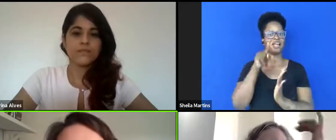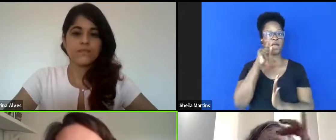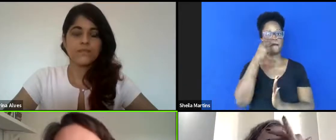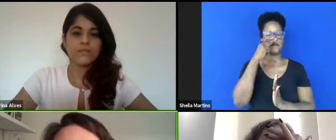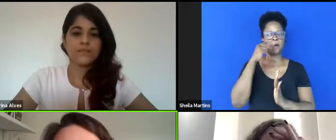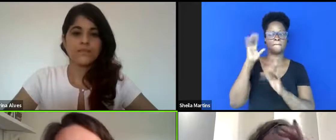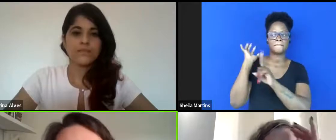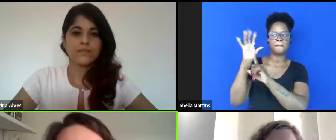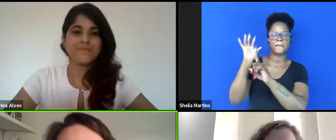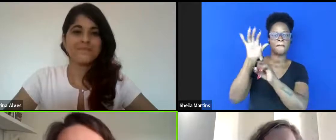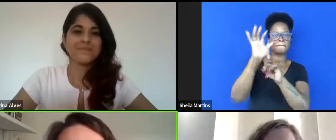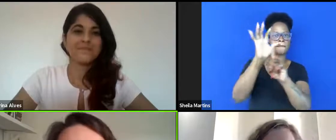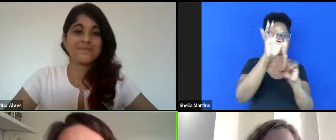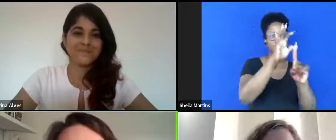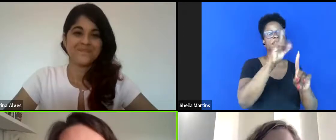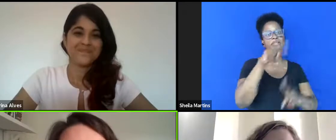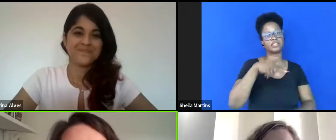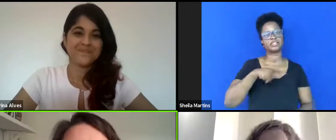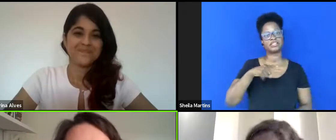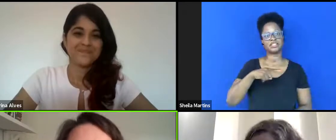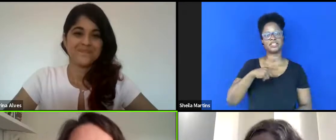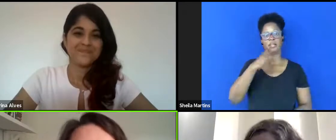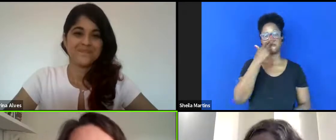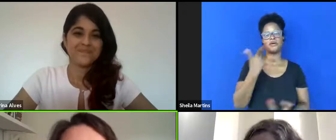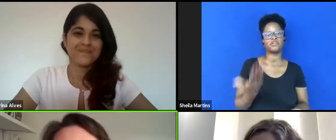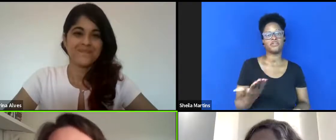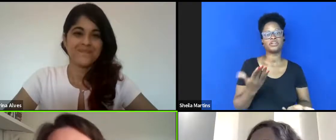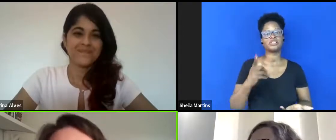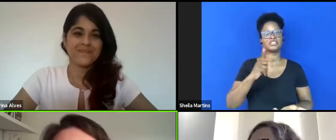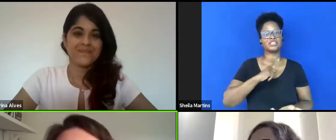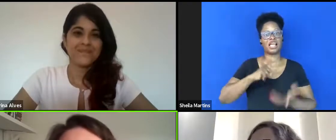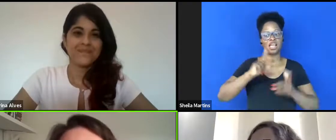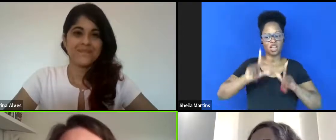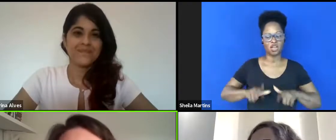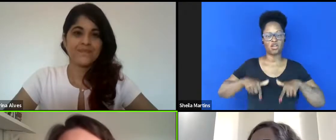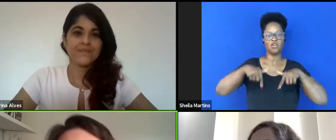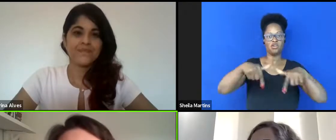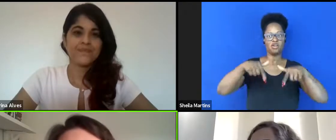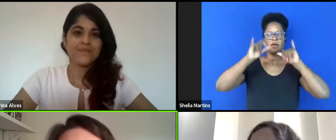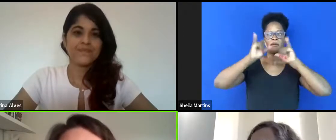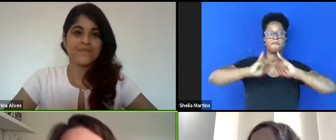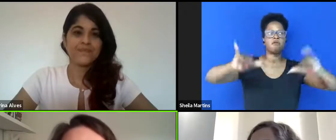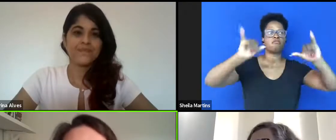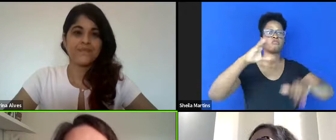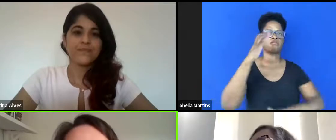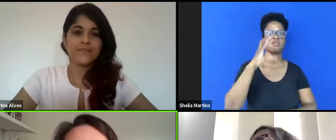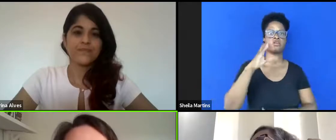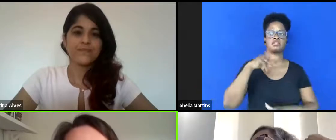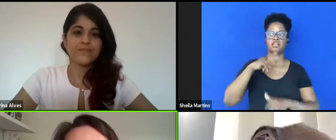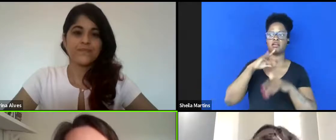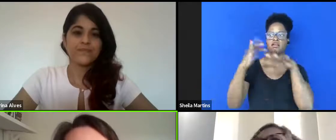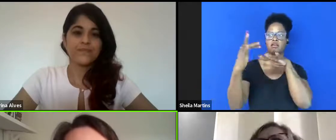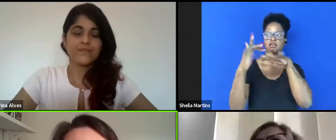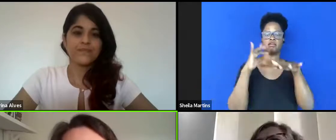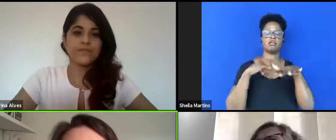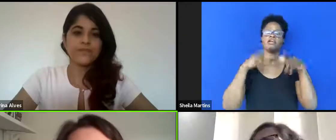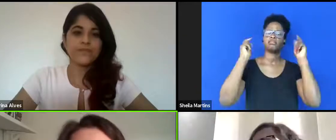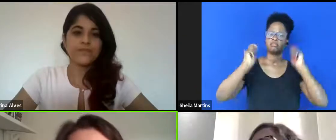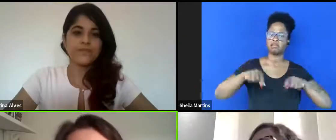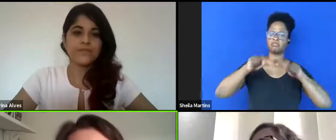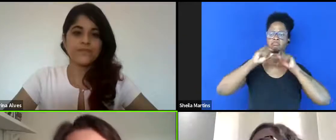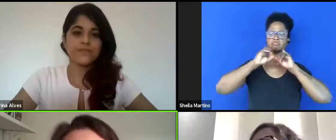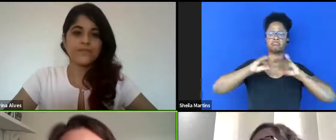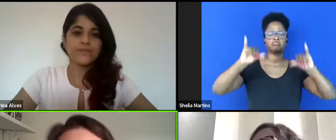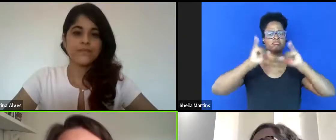influencer. Ela tem uma atividade grande de divulgação científica nas redes. Ela sempre foi